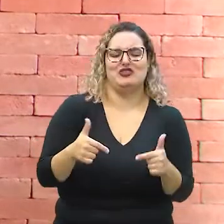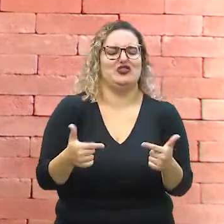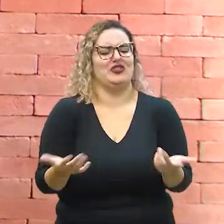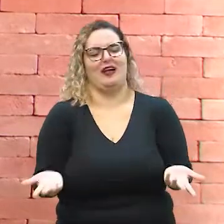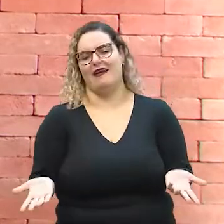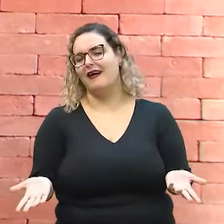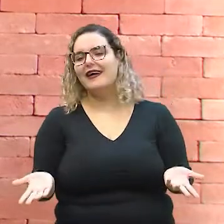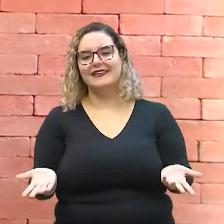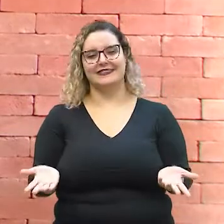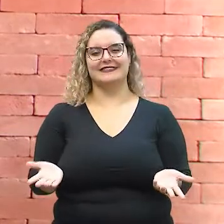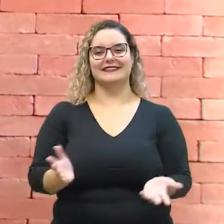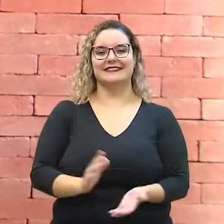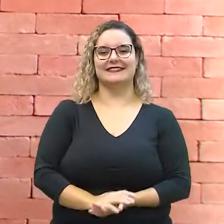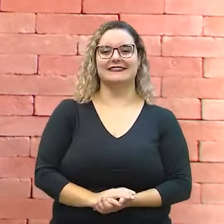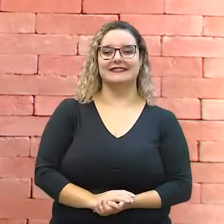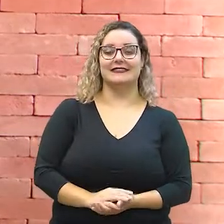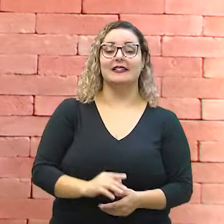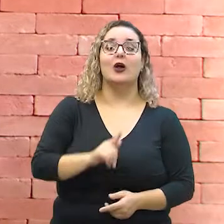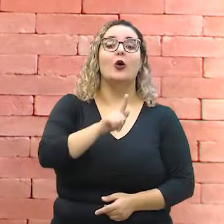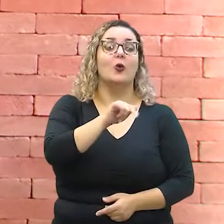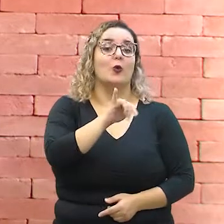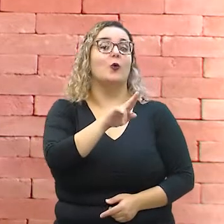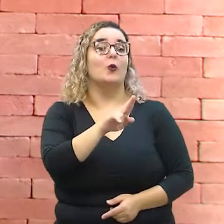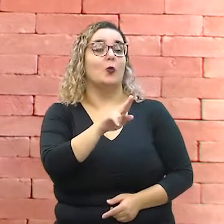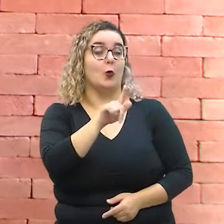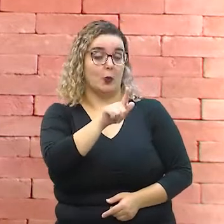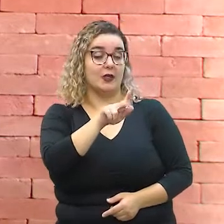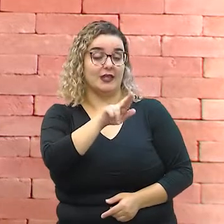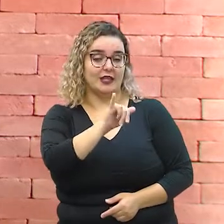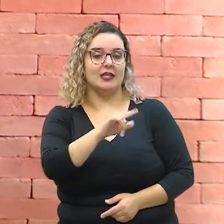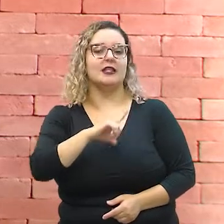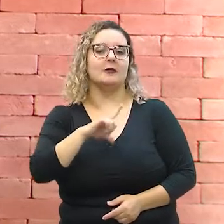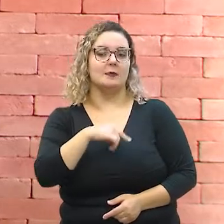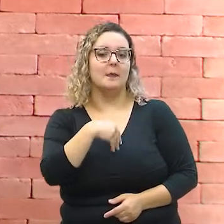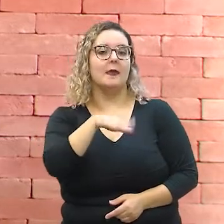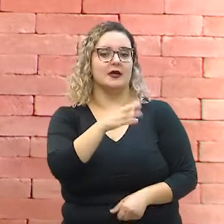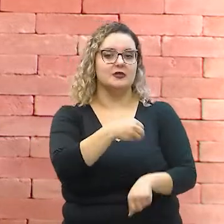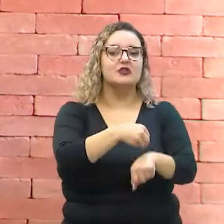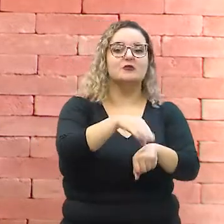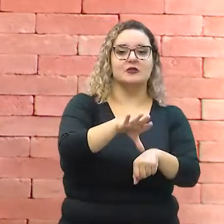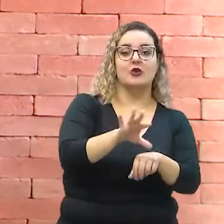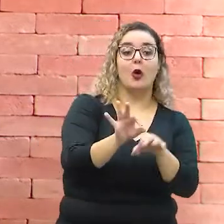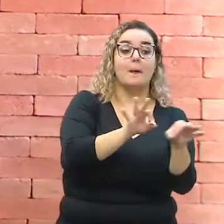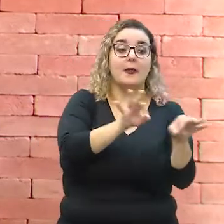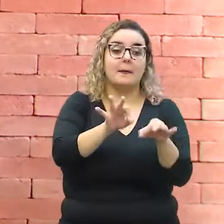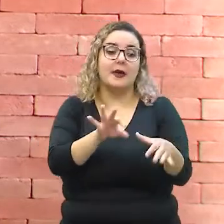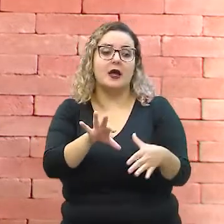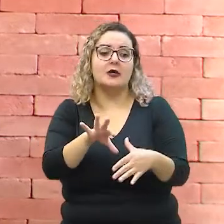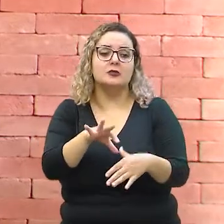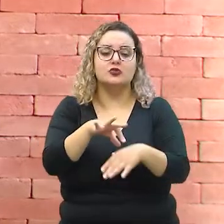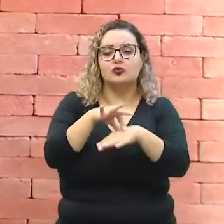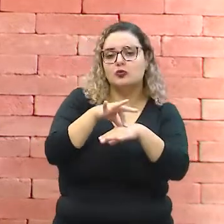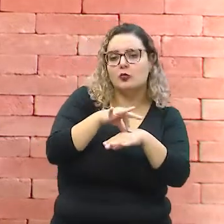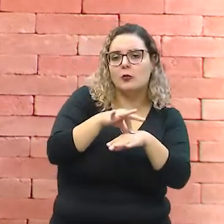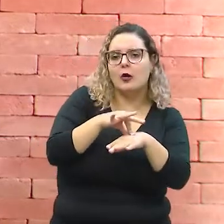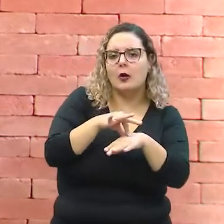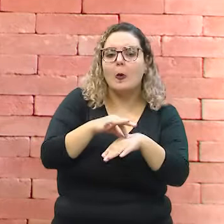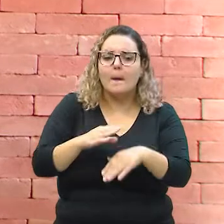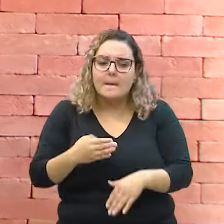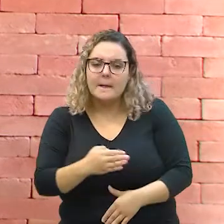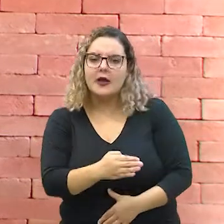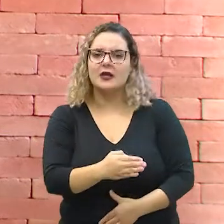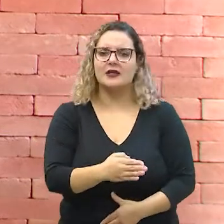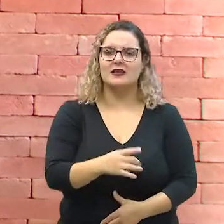desagradável, o Gui tem mais uma dica, né? Normalmente quando a gente está fazendo ali um preparo de uma carne, o peixe, tem